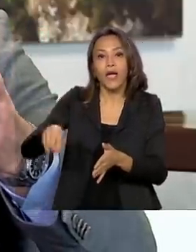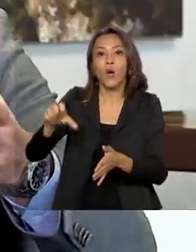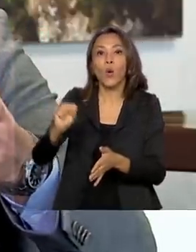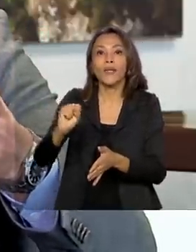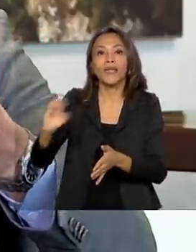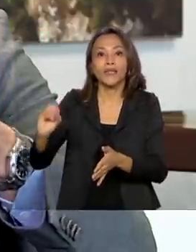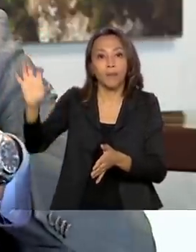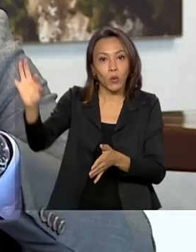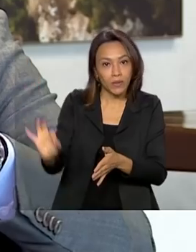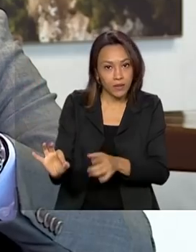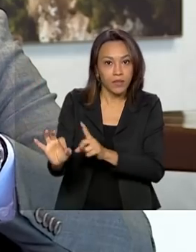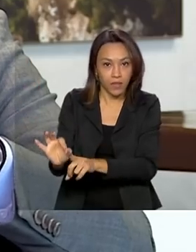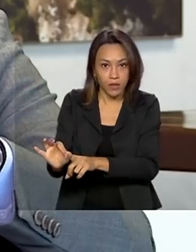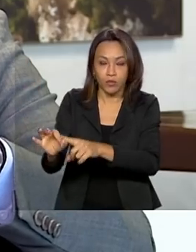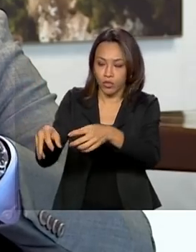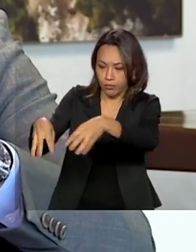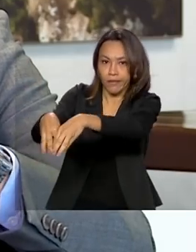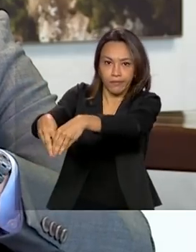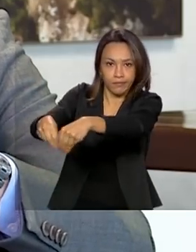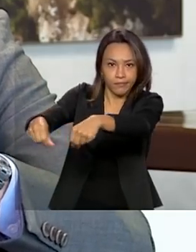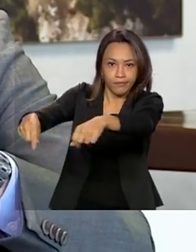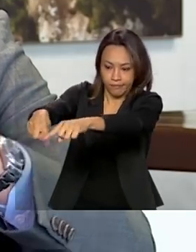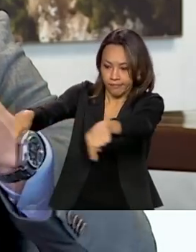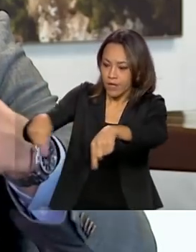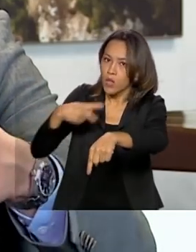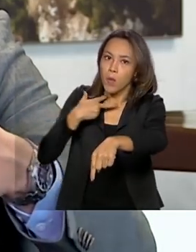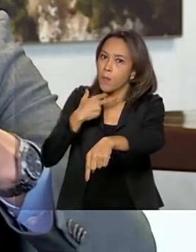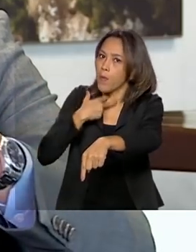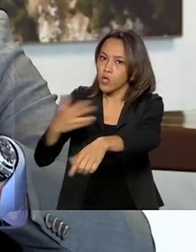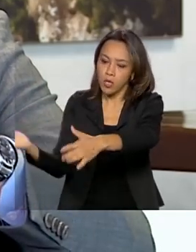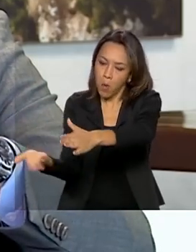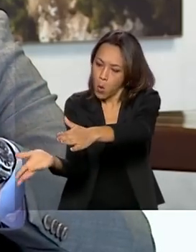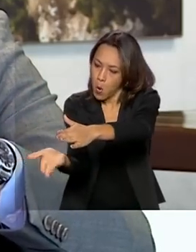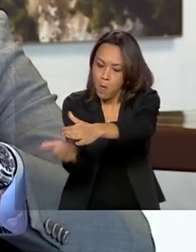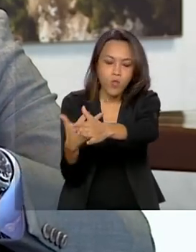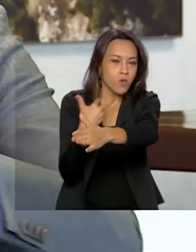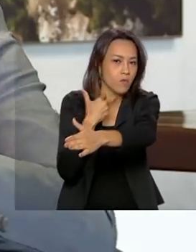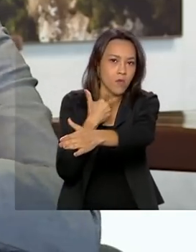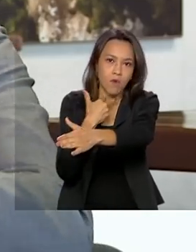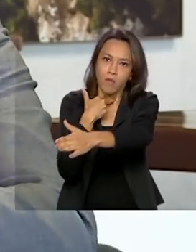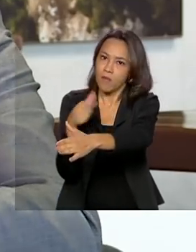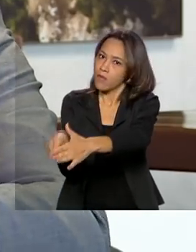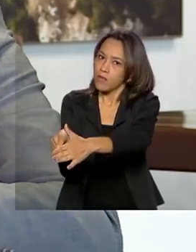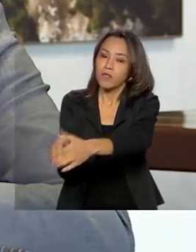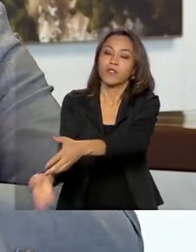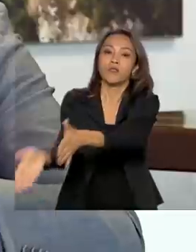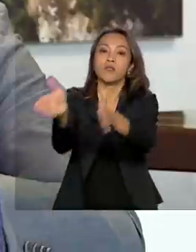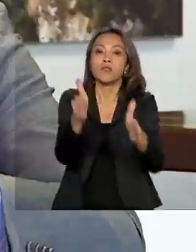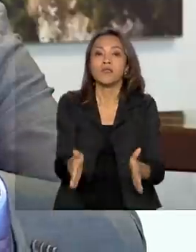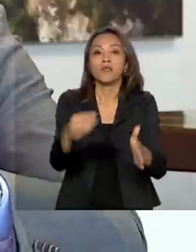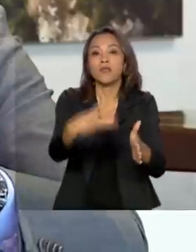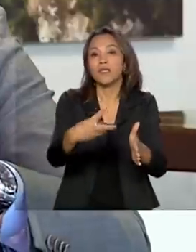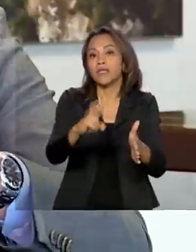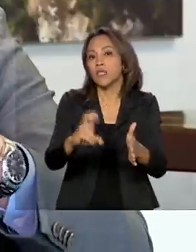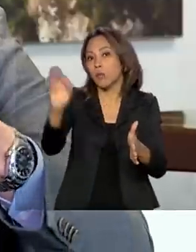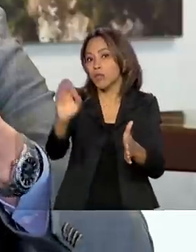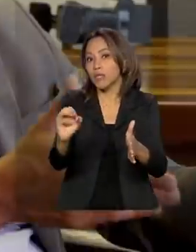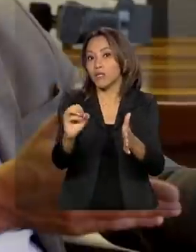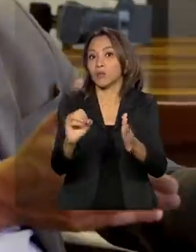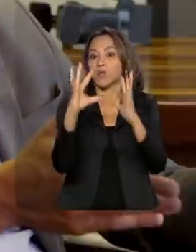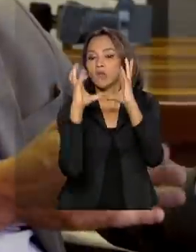propriedade, 80% de uma propriedade na Amazônia não pode ser mexida, título de reserva legal, 35% no